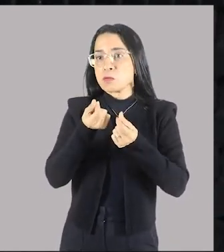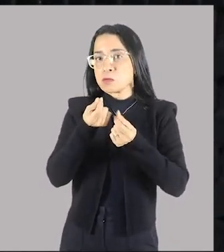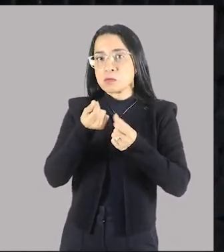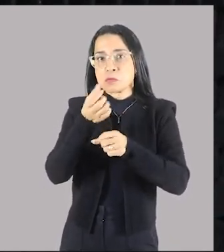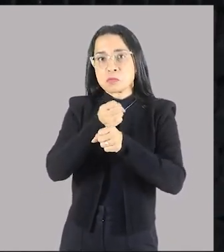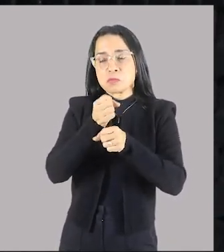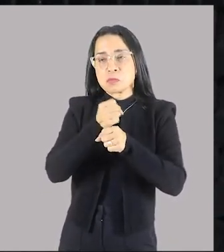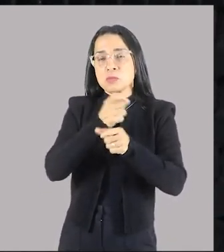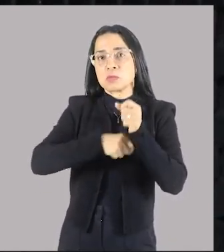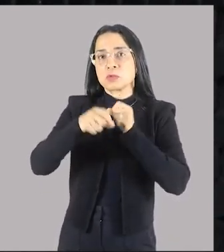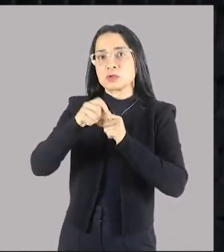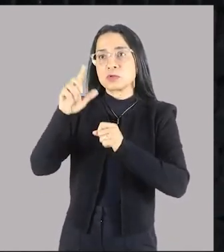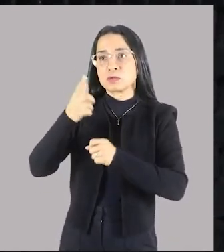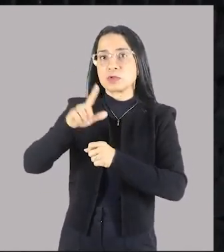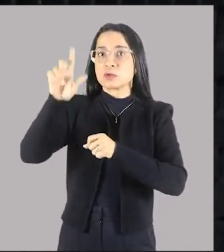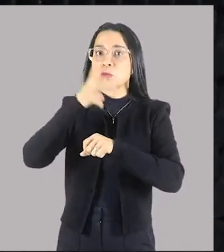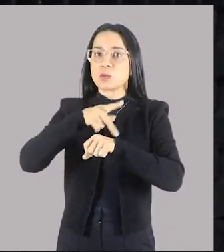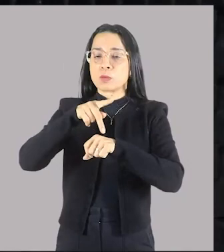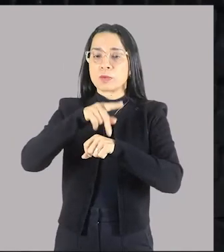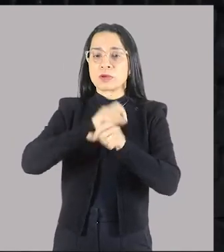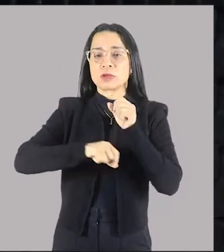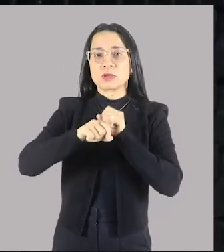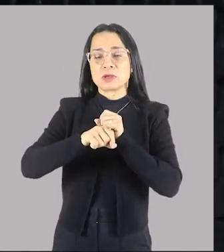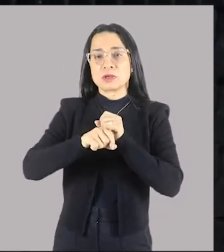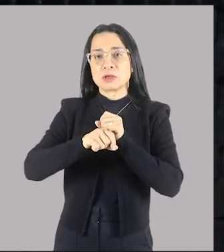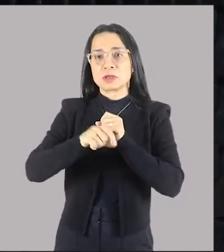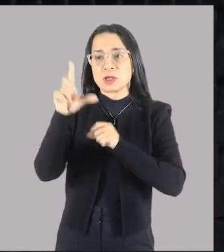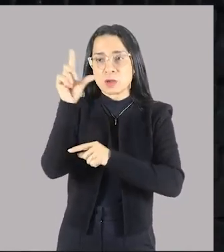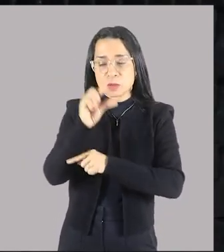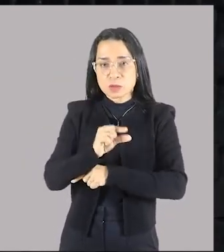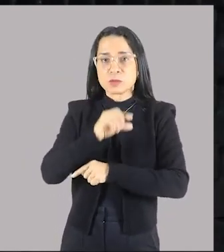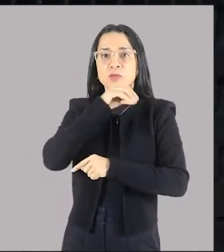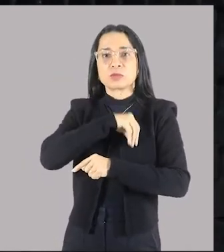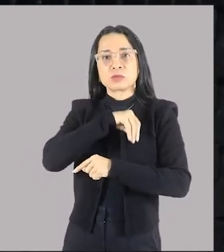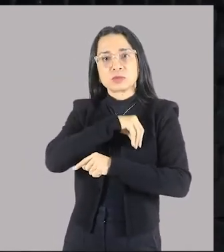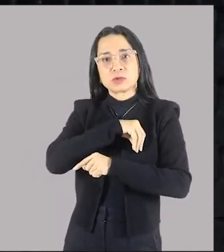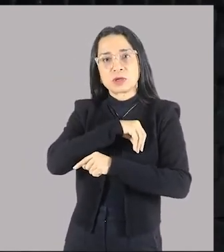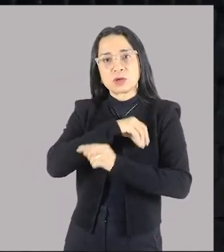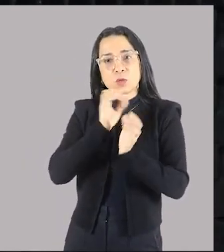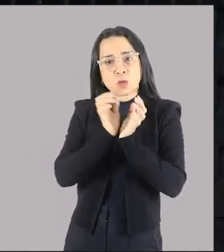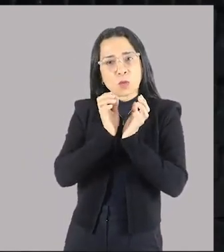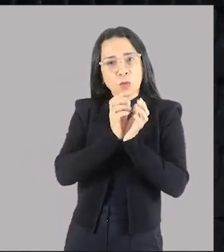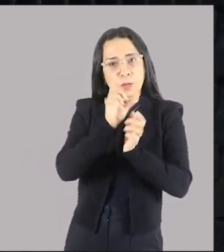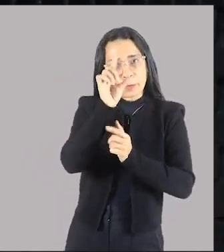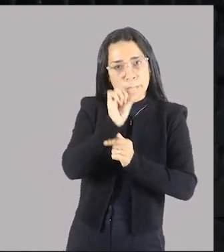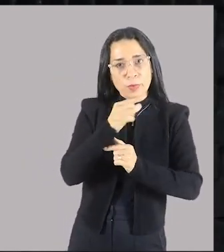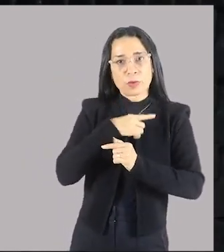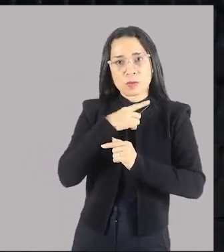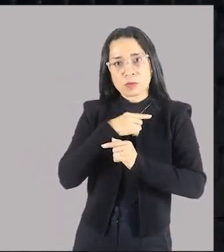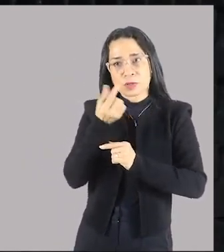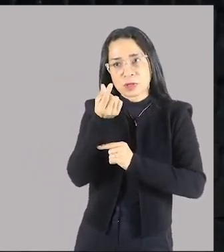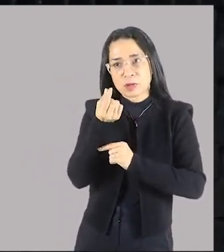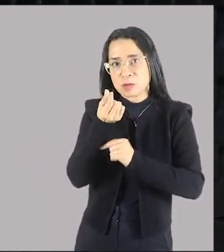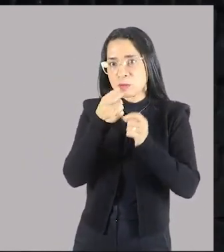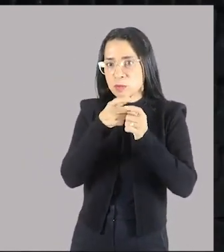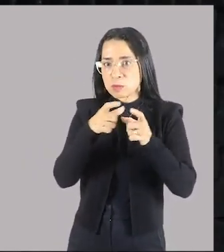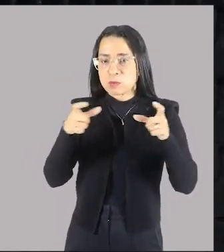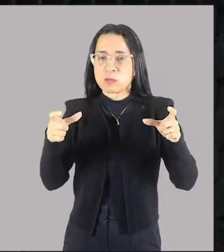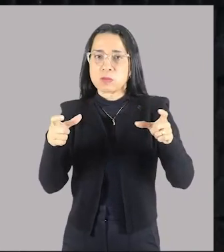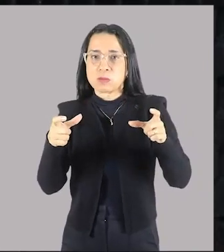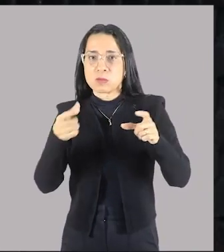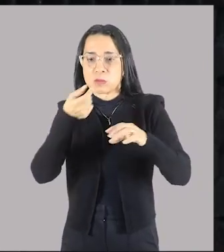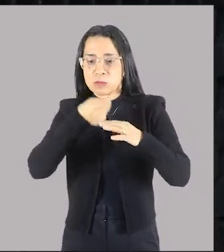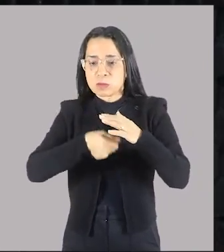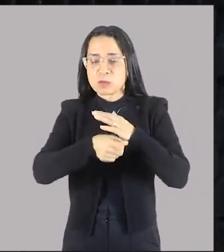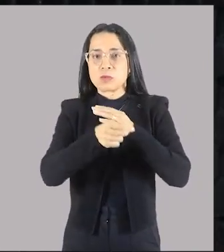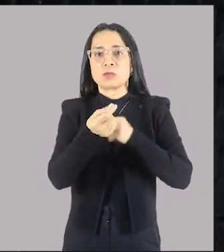arroxo salarial, concentração de renda, além de outras problemáticas na área da saúde,